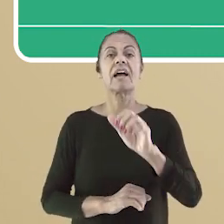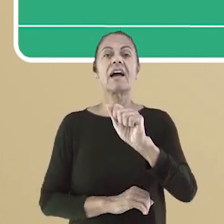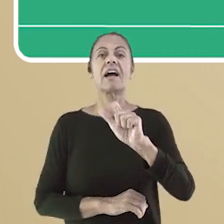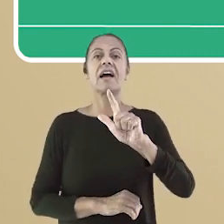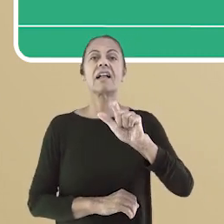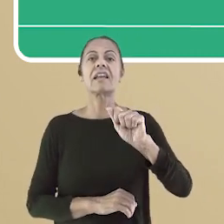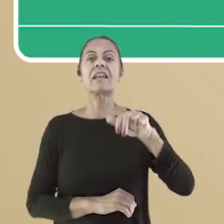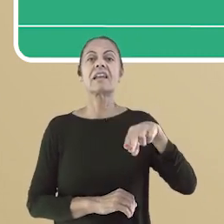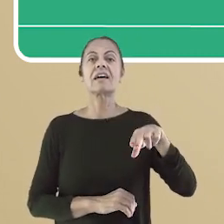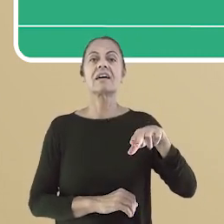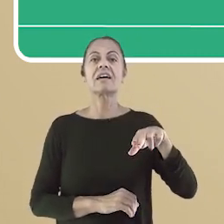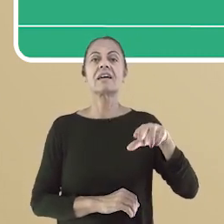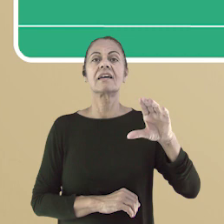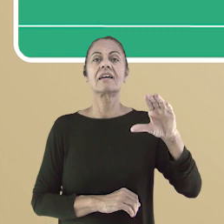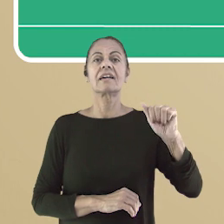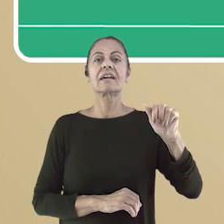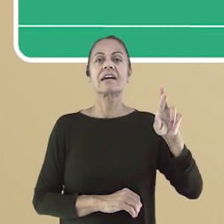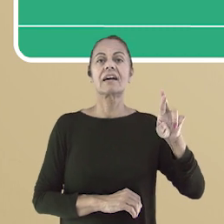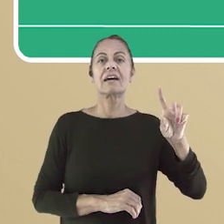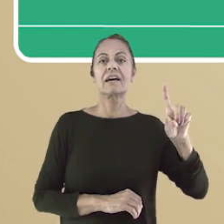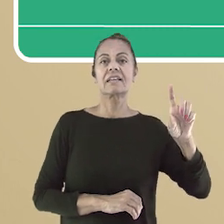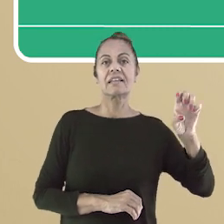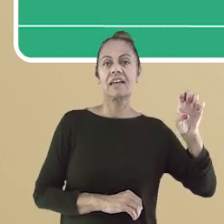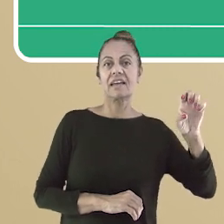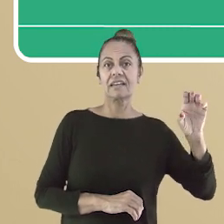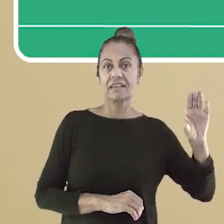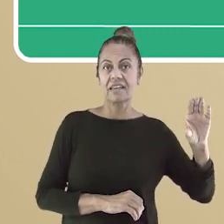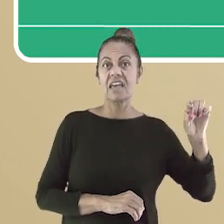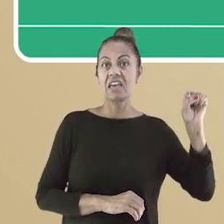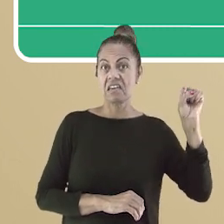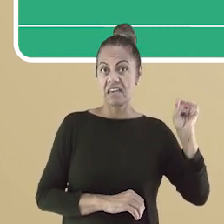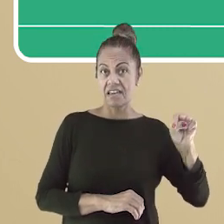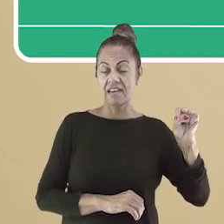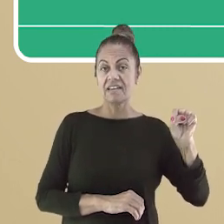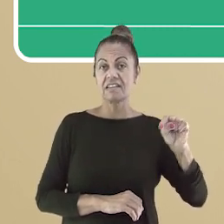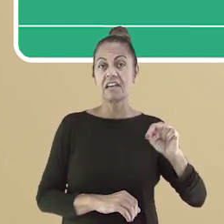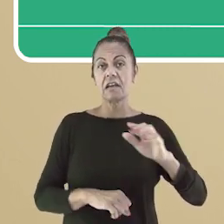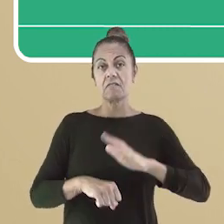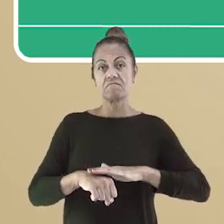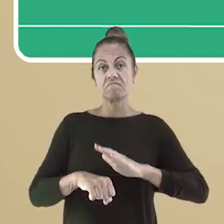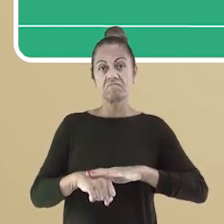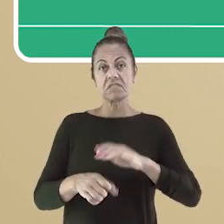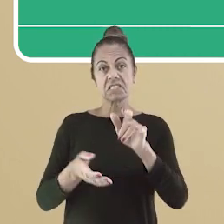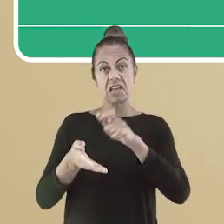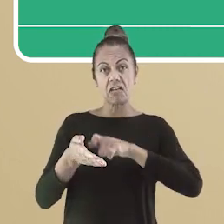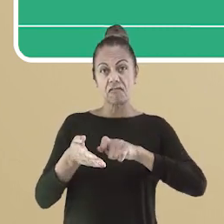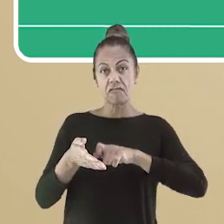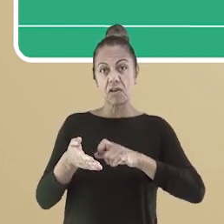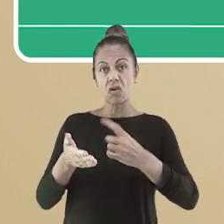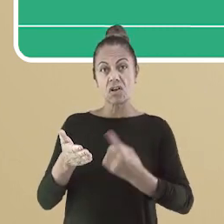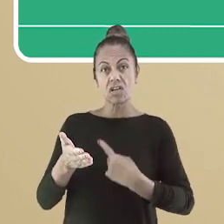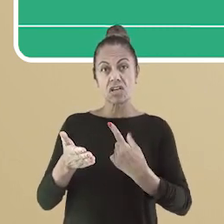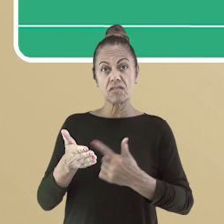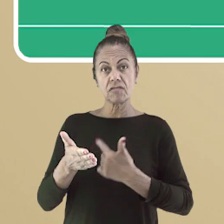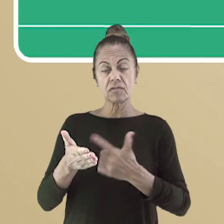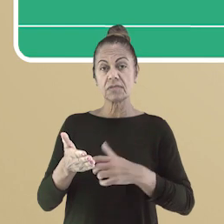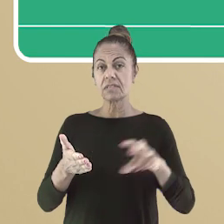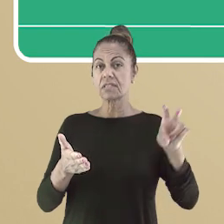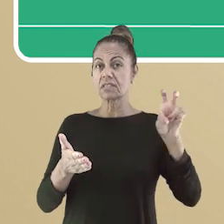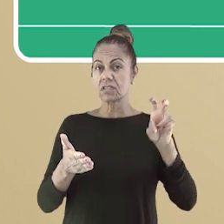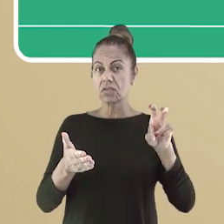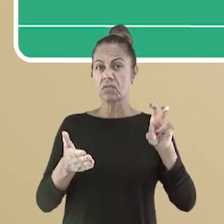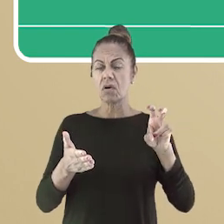de 1804 a 1869, escreveu os 5 livros que fazem parte da codificação